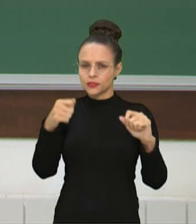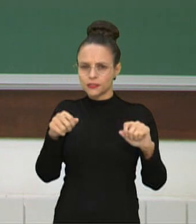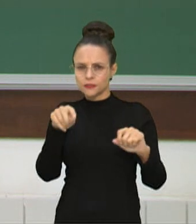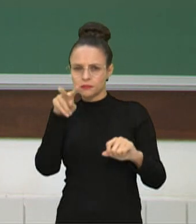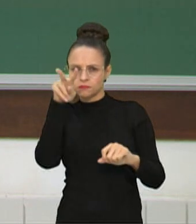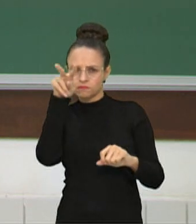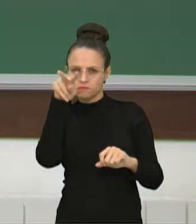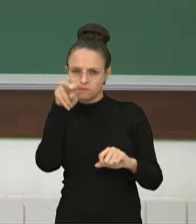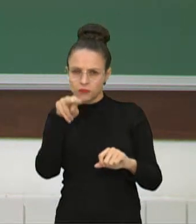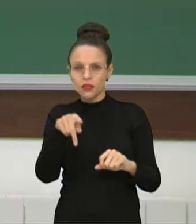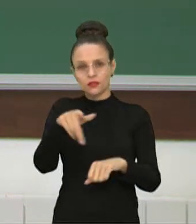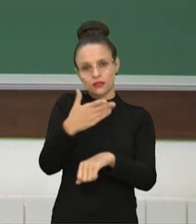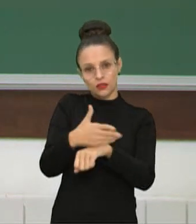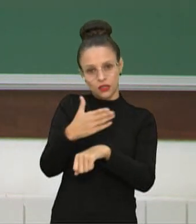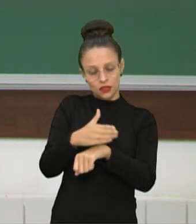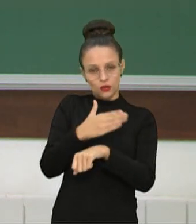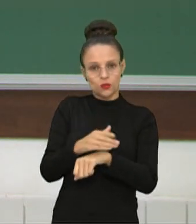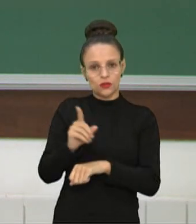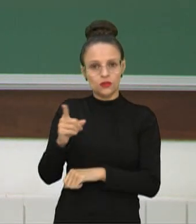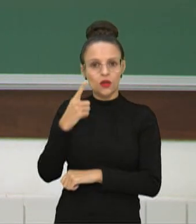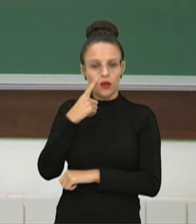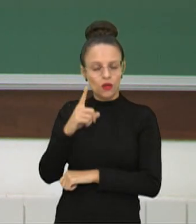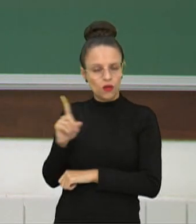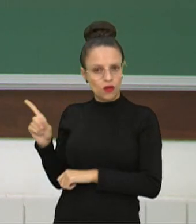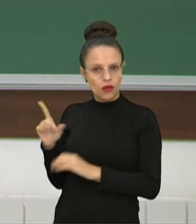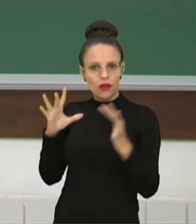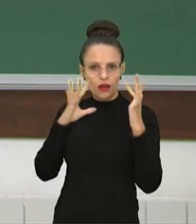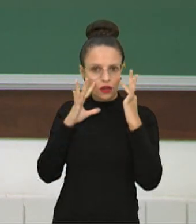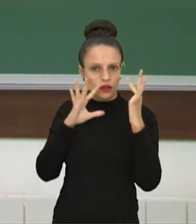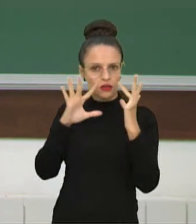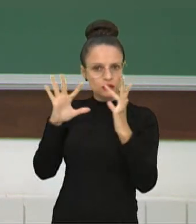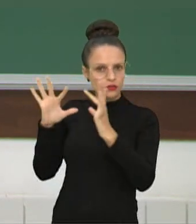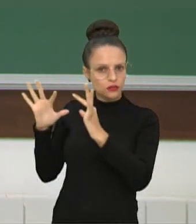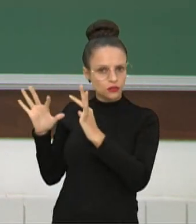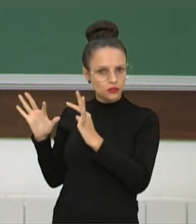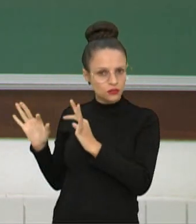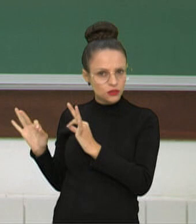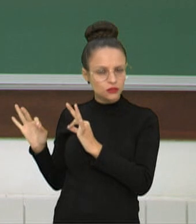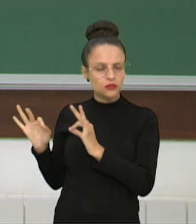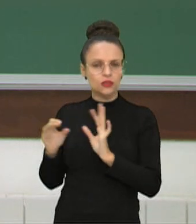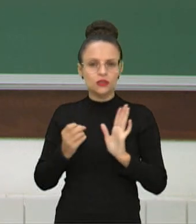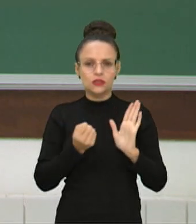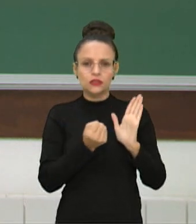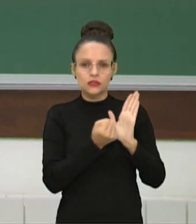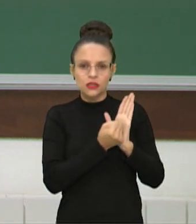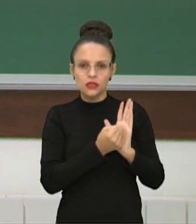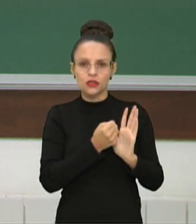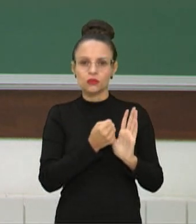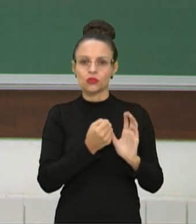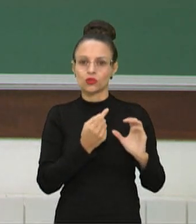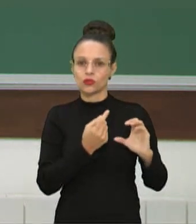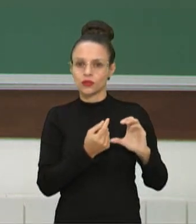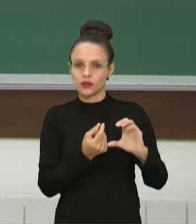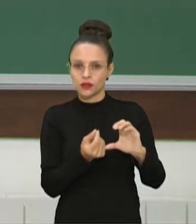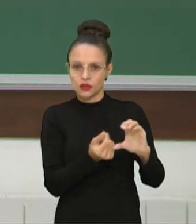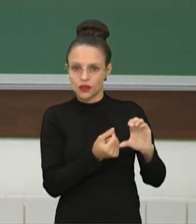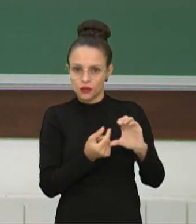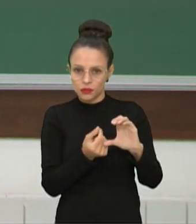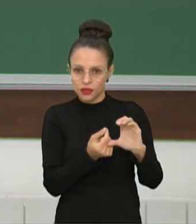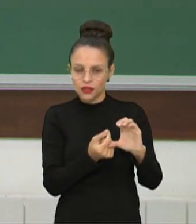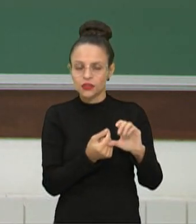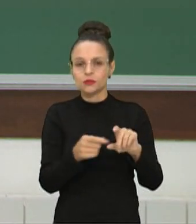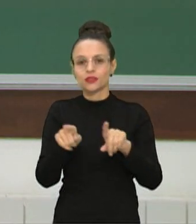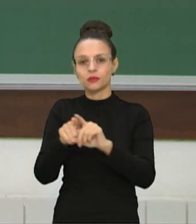ler. E a gente está treinando isso. Presta atenção na charge. Os símbolos do capitalismo e do